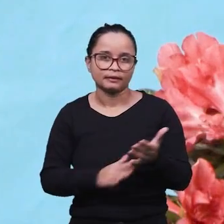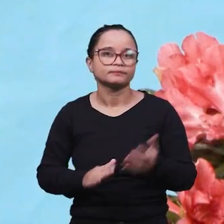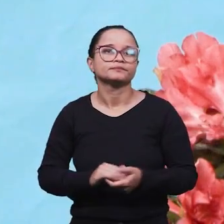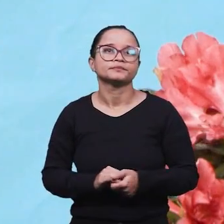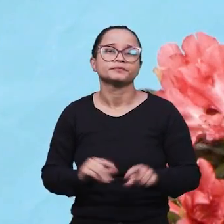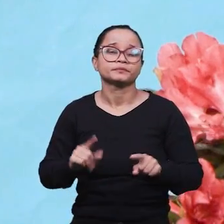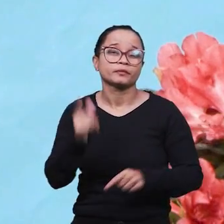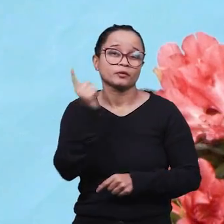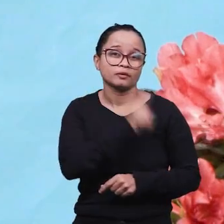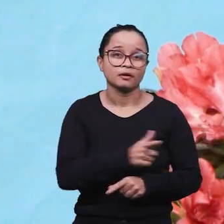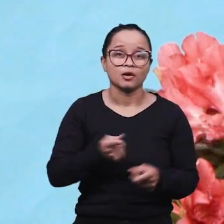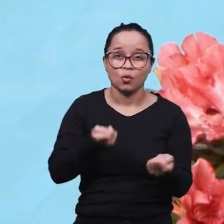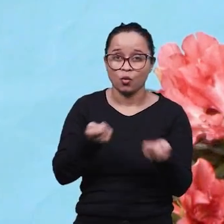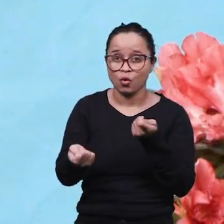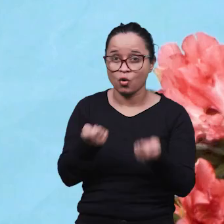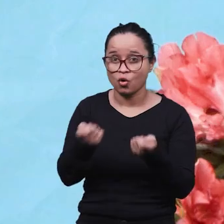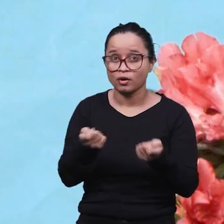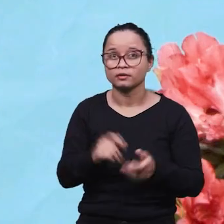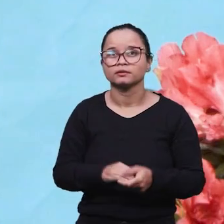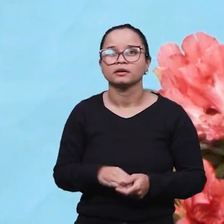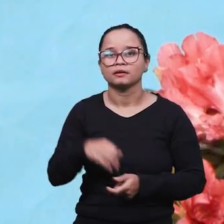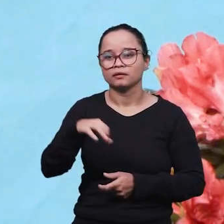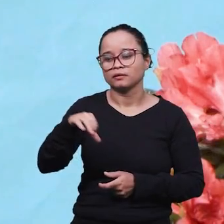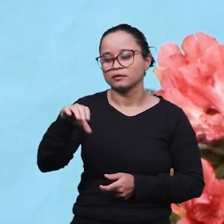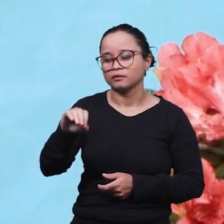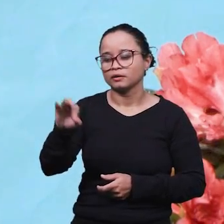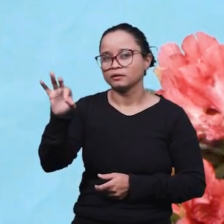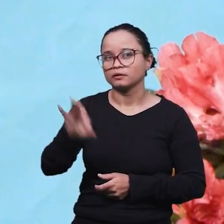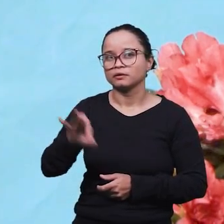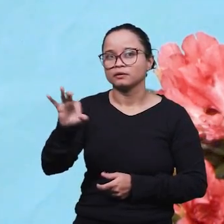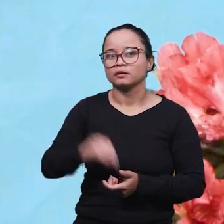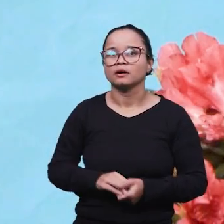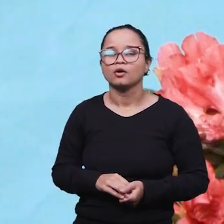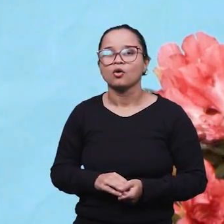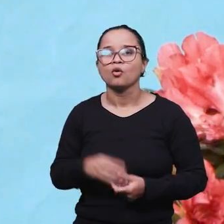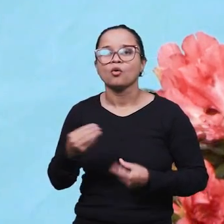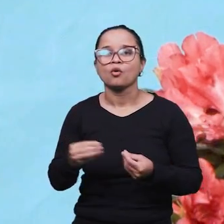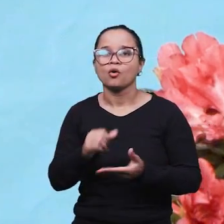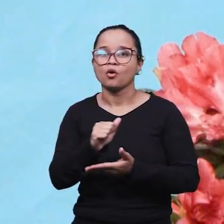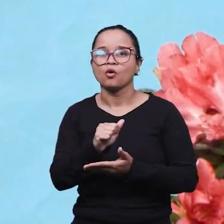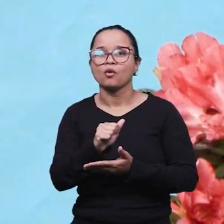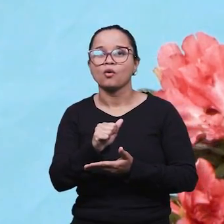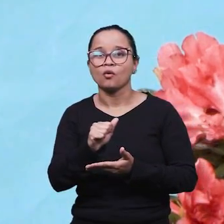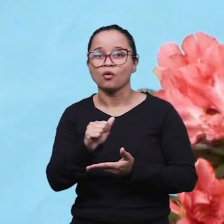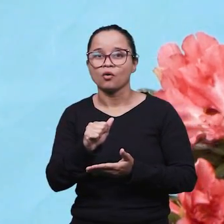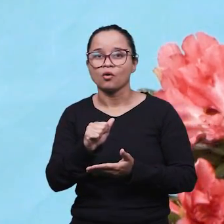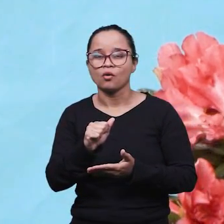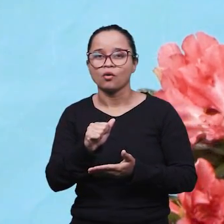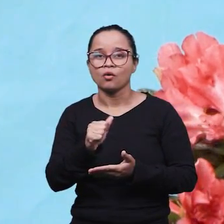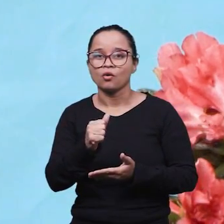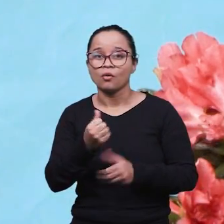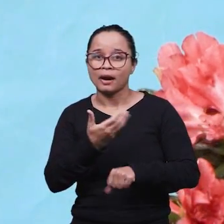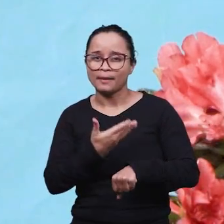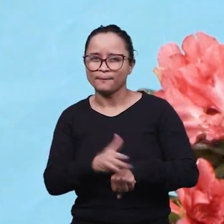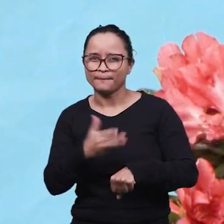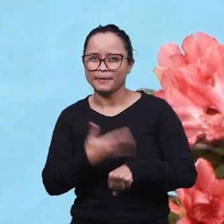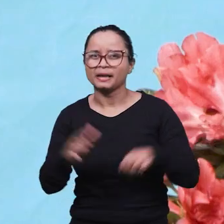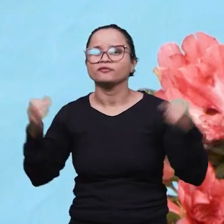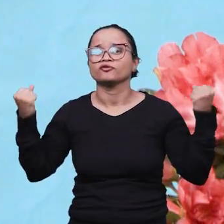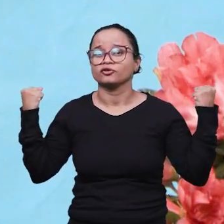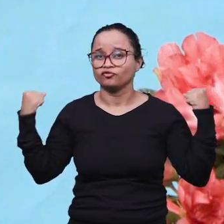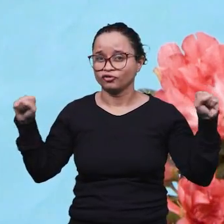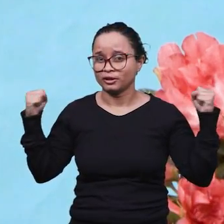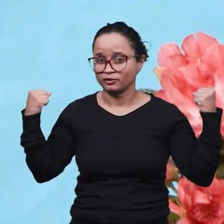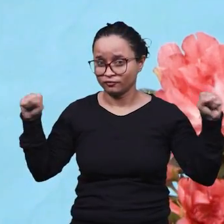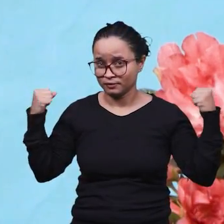gente consegue controlar mais de 90% dos casos com dieta e atividade física, né? Nosso pacotinho de tratamento